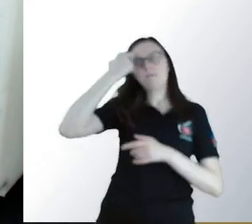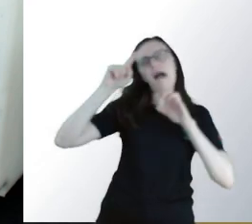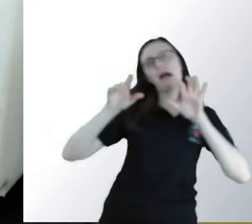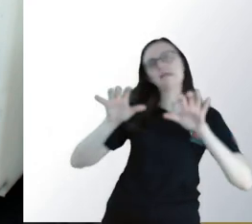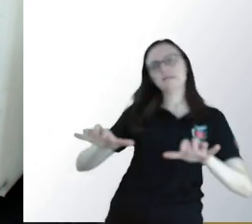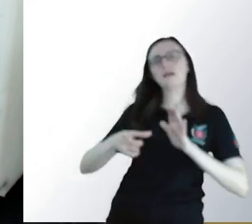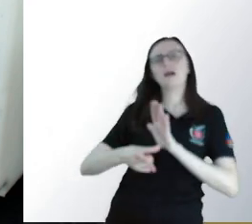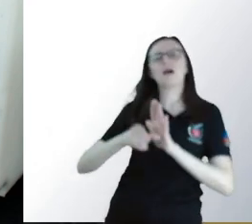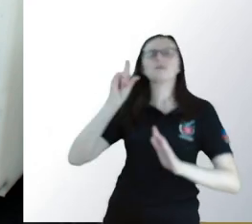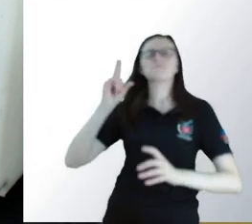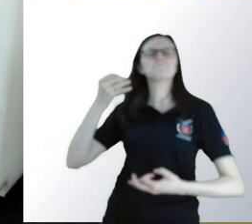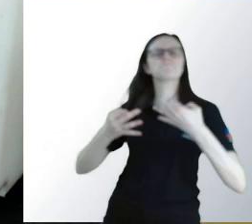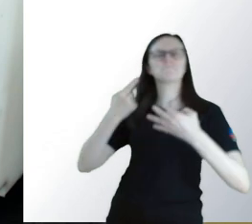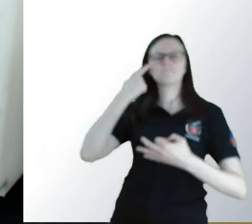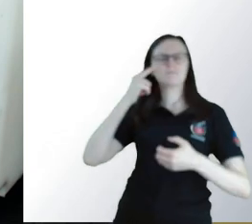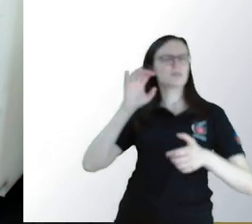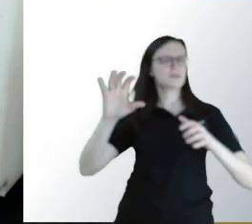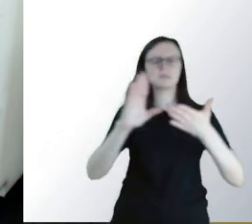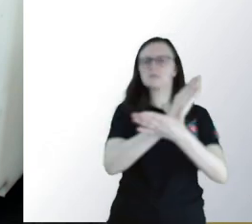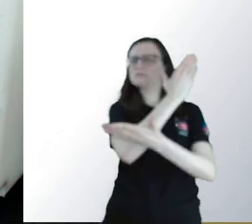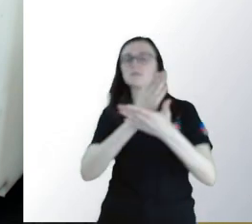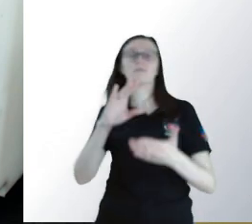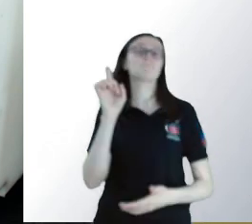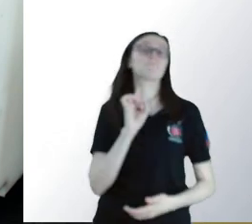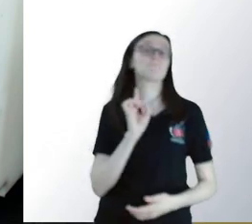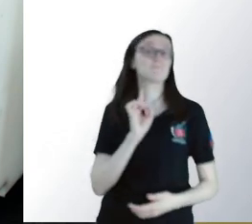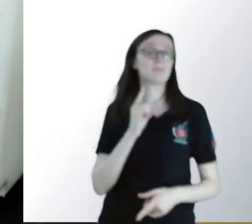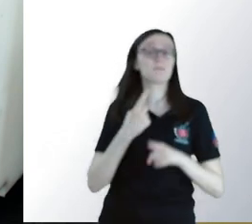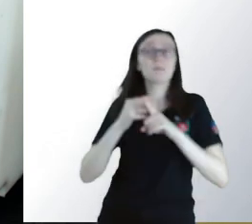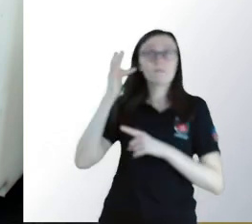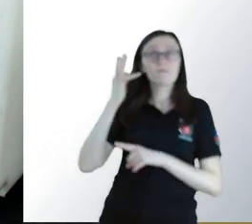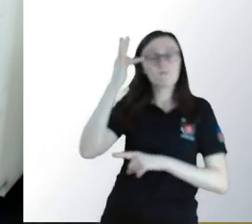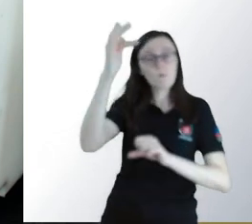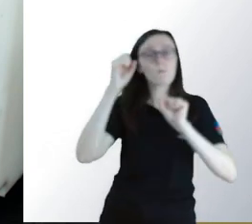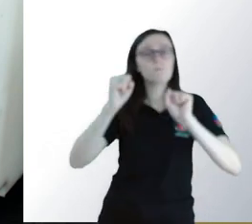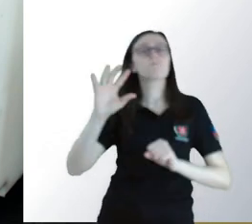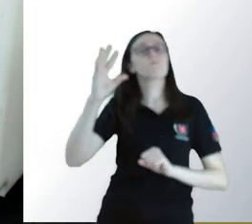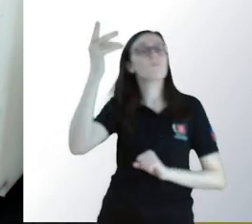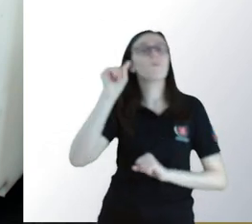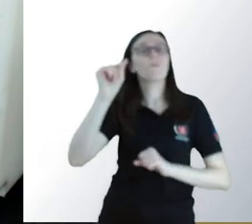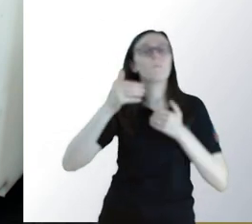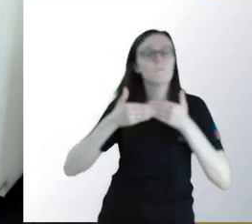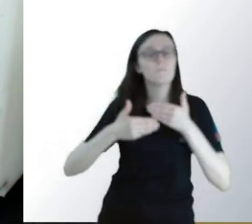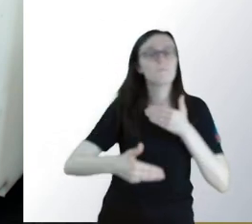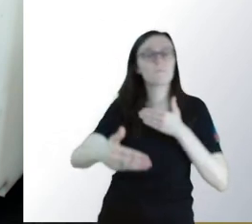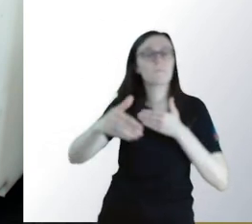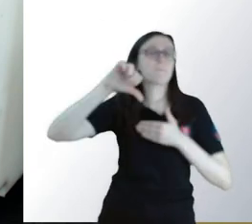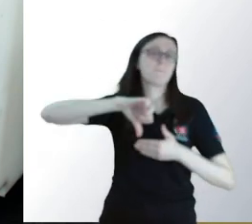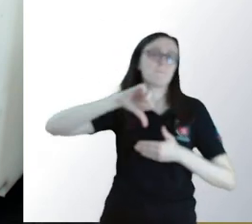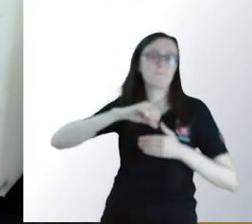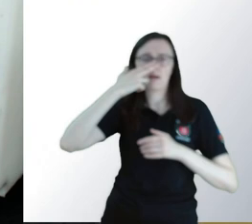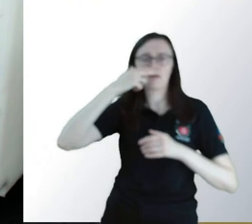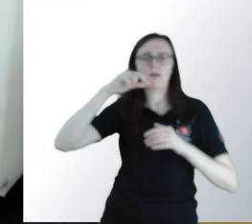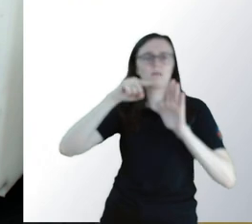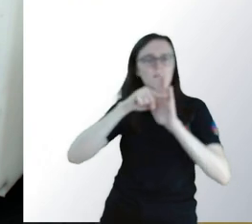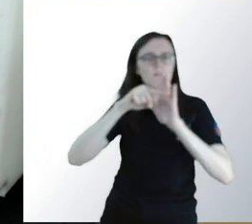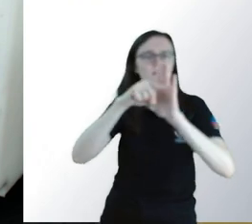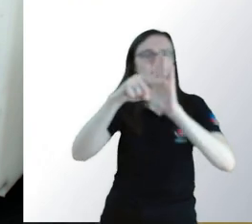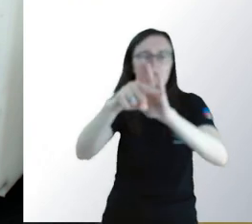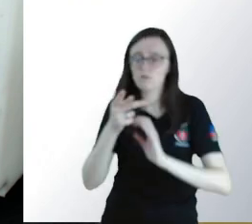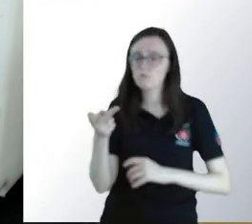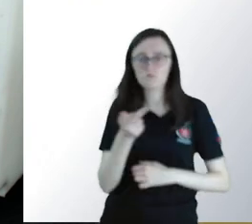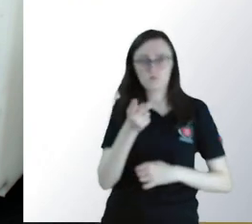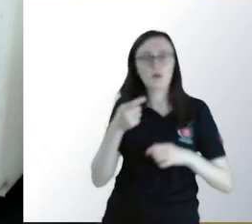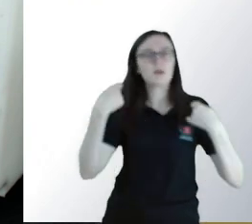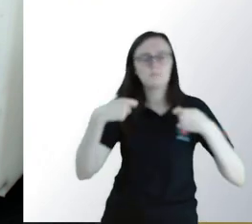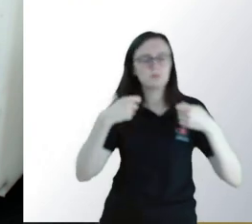já pré-julgar, de separar, porque isso pode causar futuramente maiores malefícios, tanto para um quanto para outro. Os dois têm que